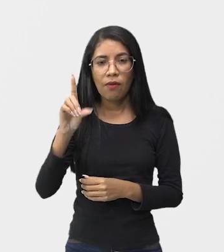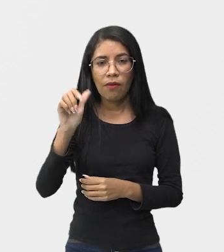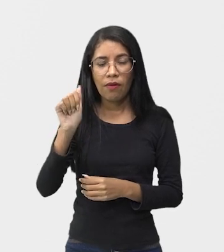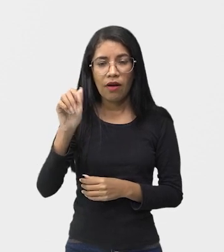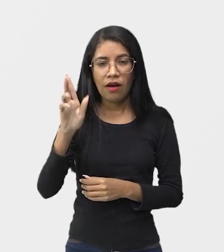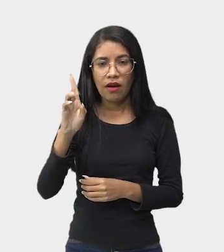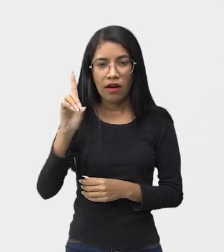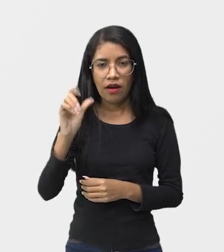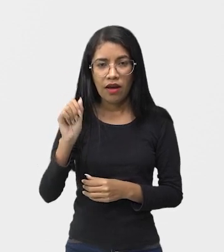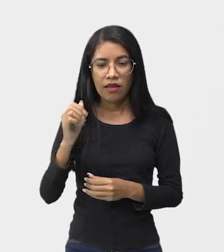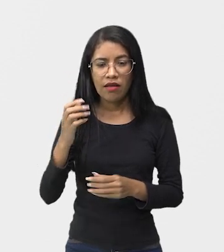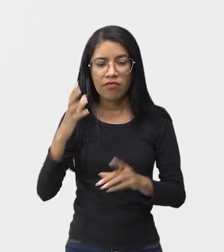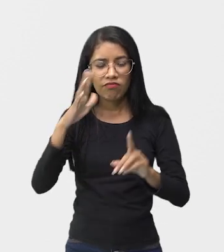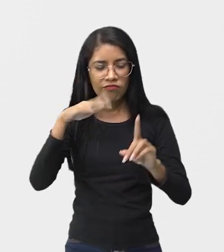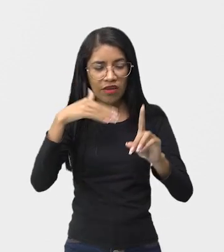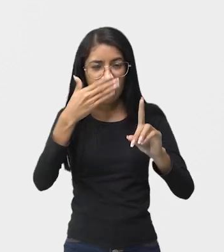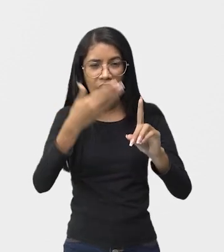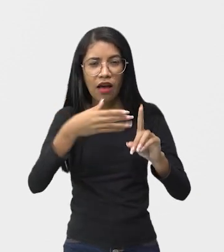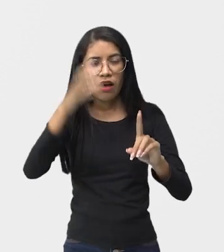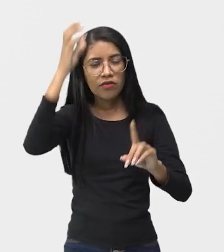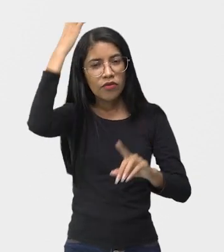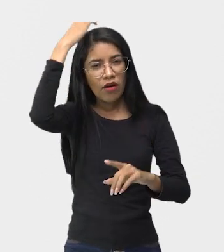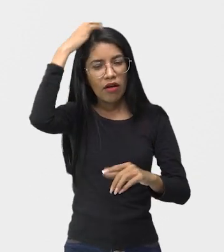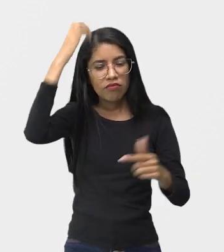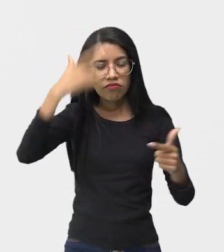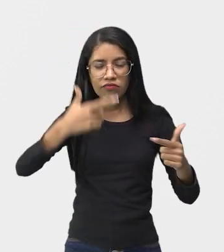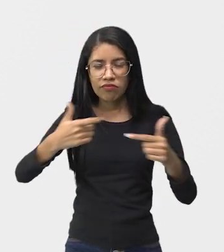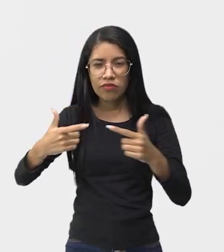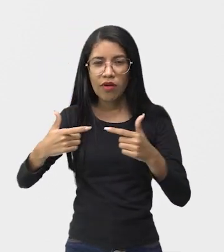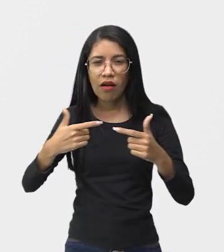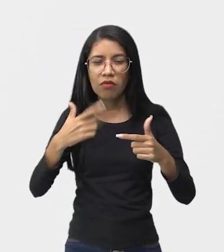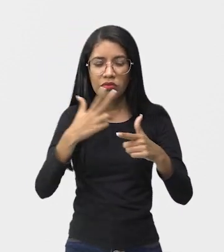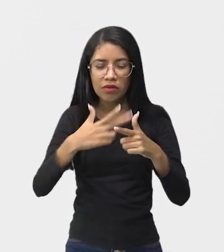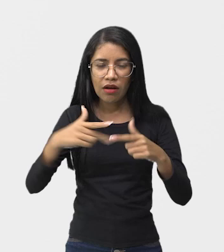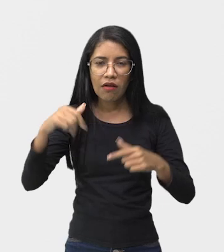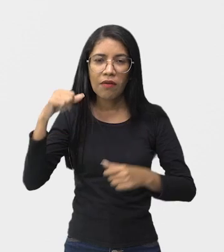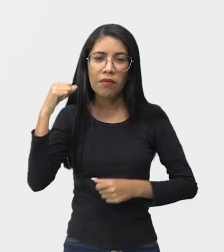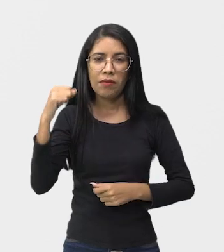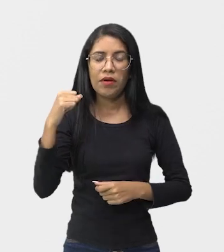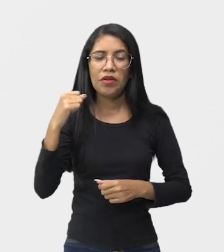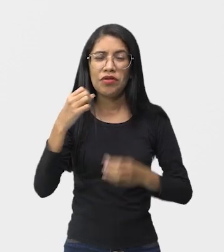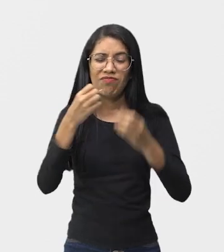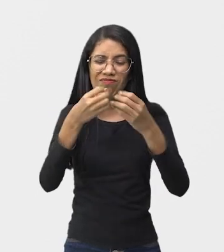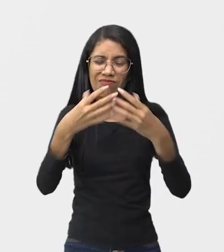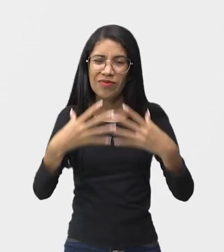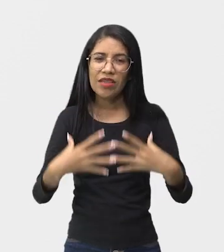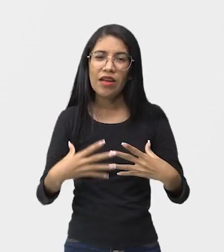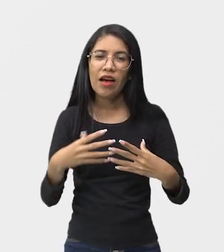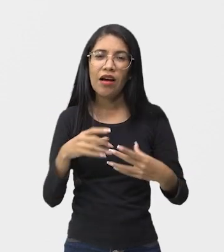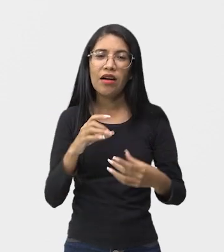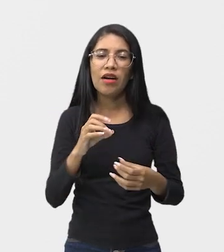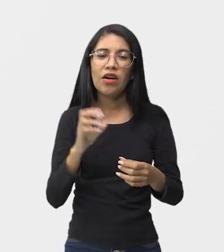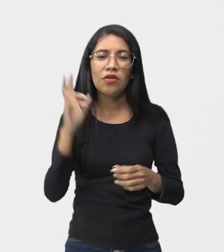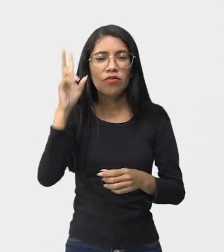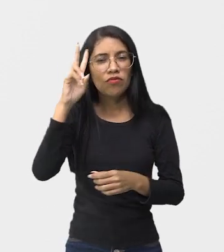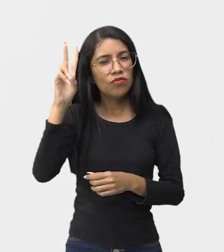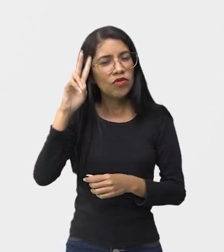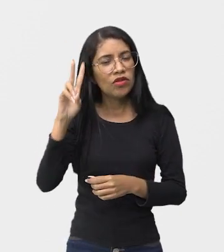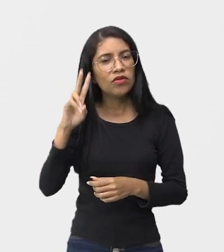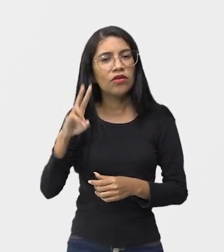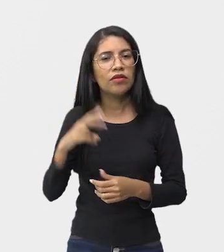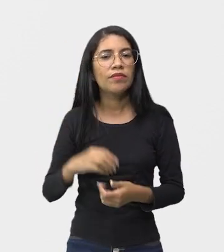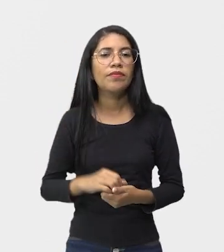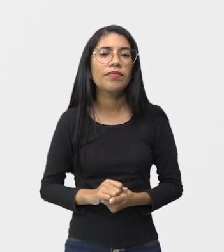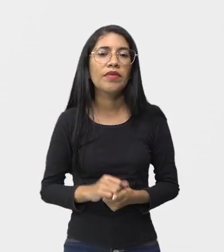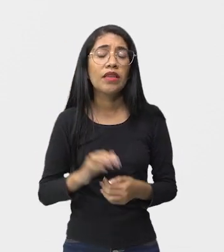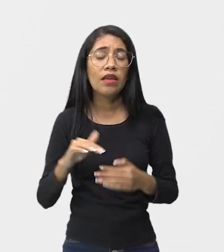é a exaltação do rei, a essa luta, a essa conquista, né, contando toda essa história. E